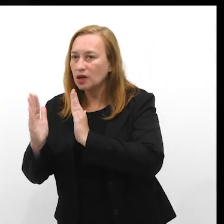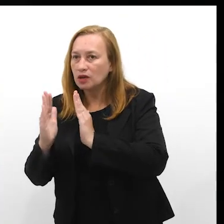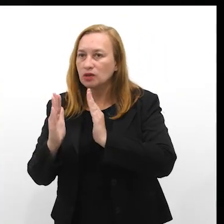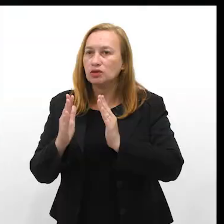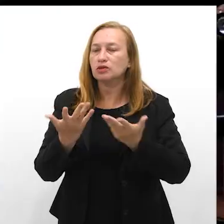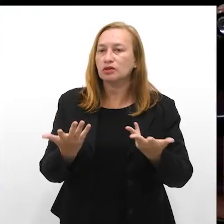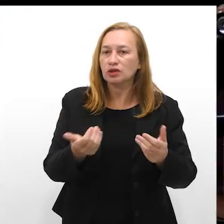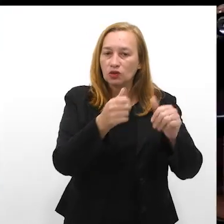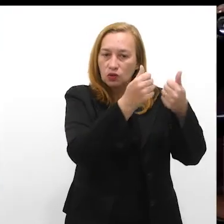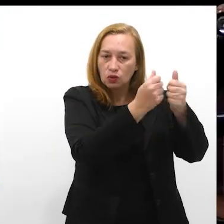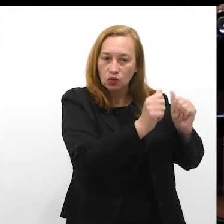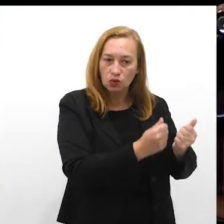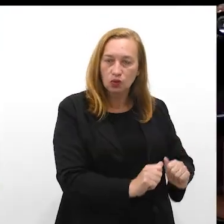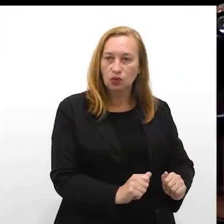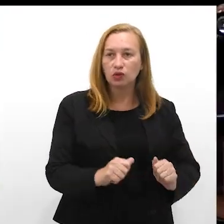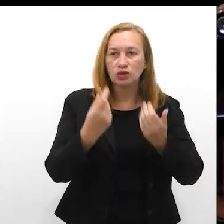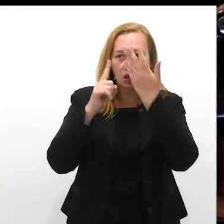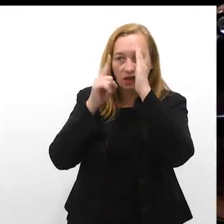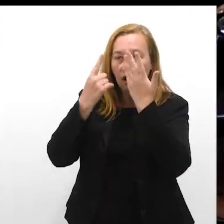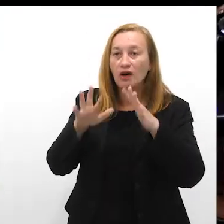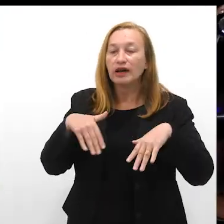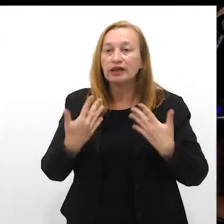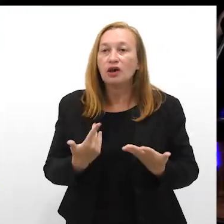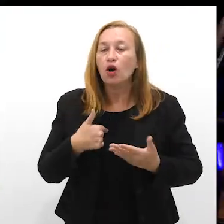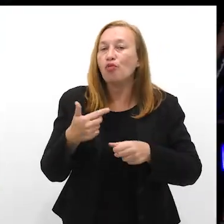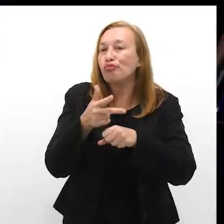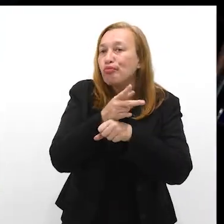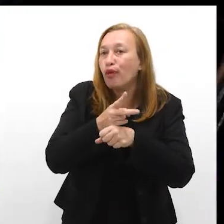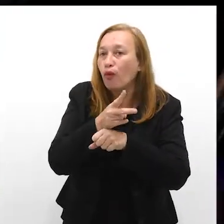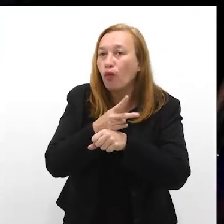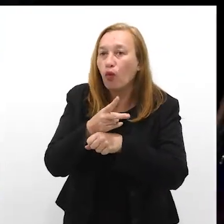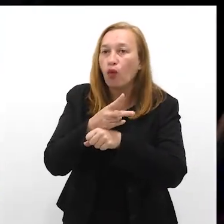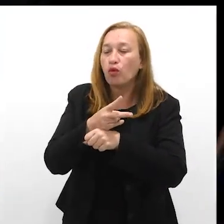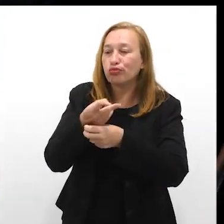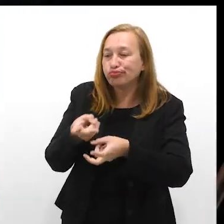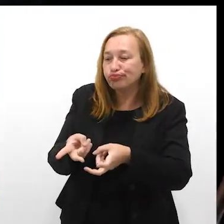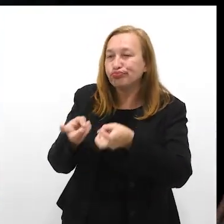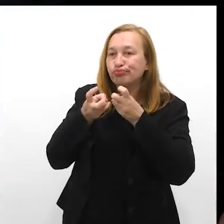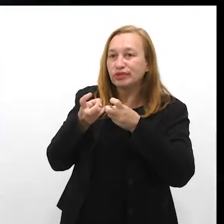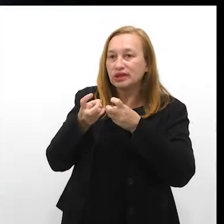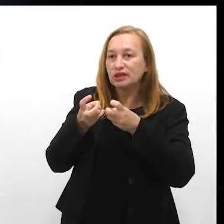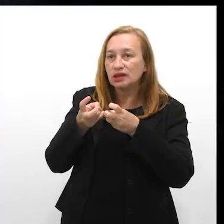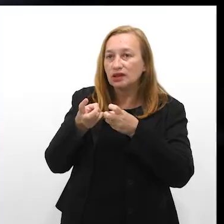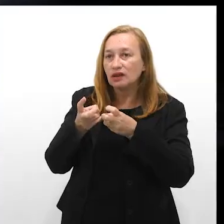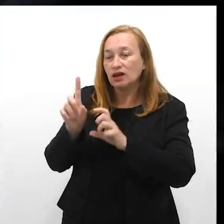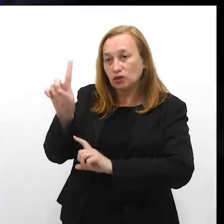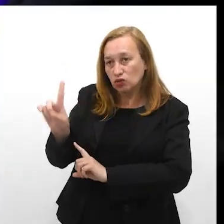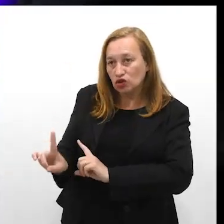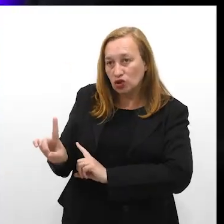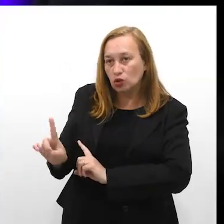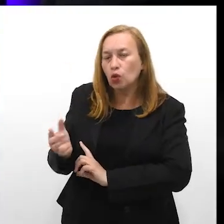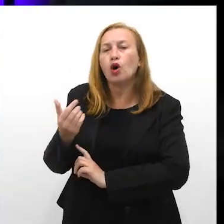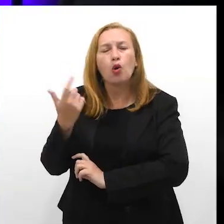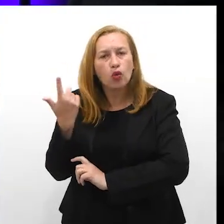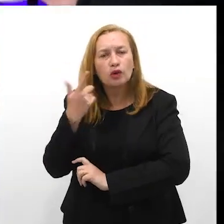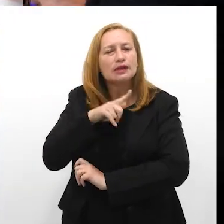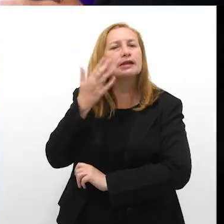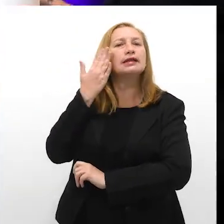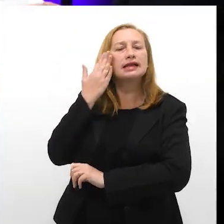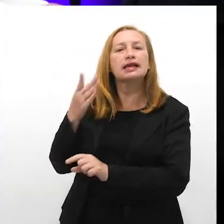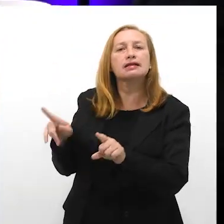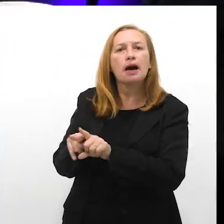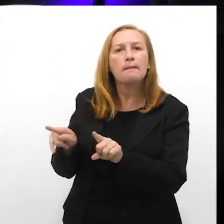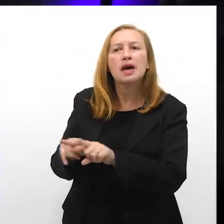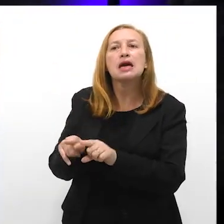carnaval. Então, eu procuro identificar isso no carnavalesco. Eu